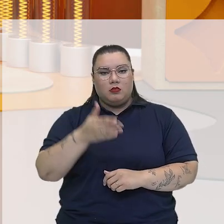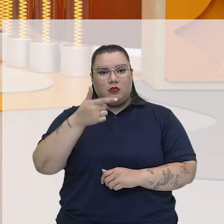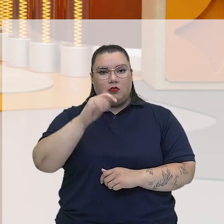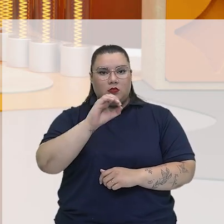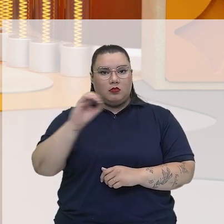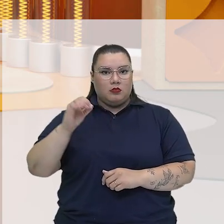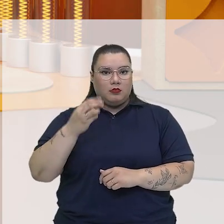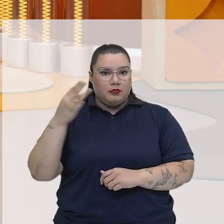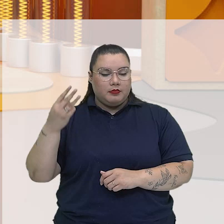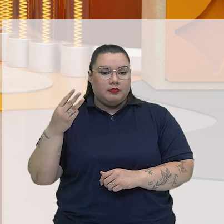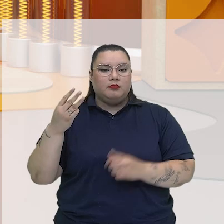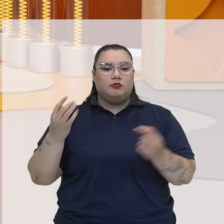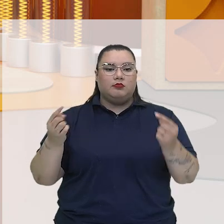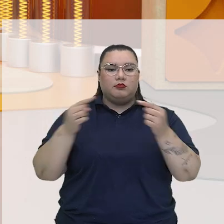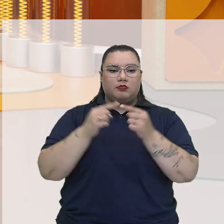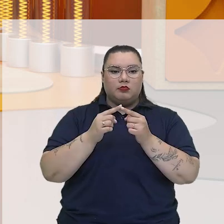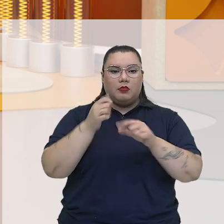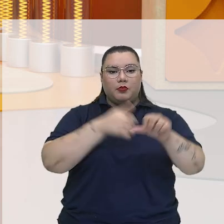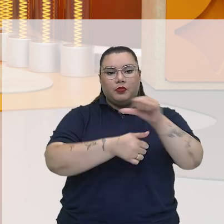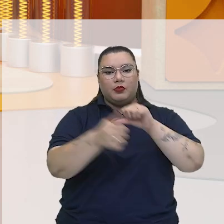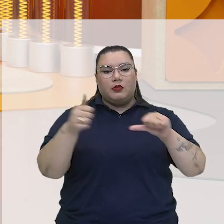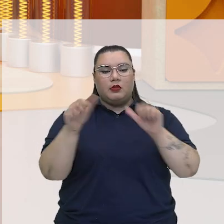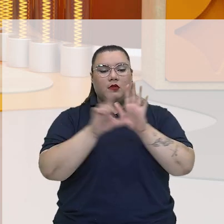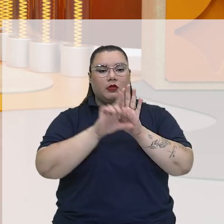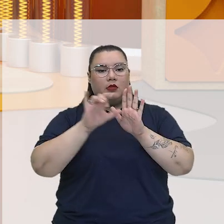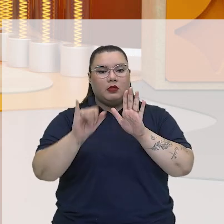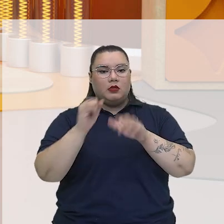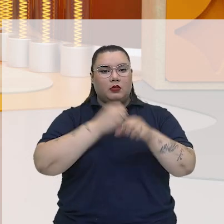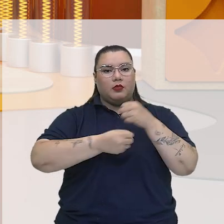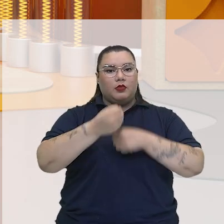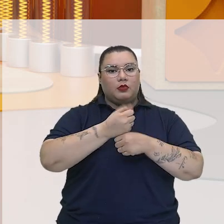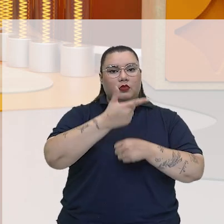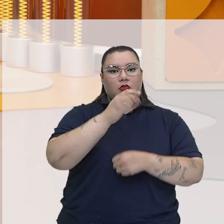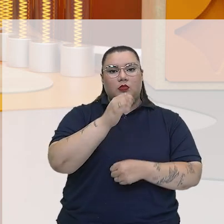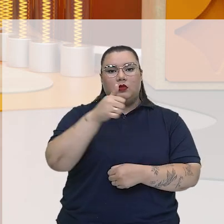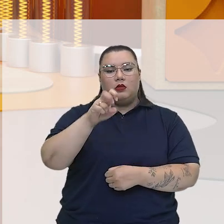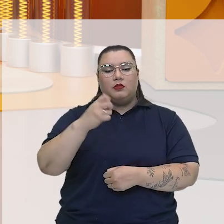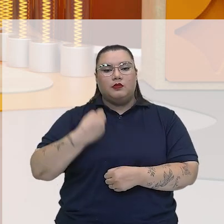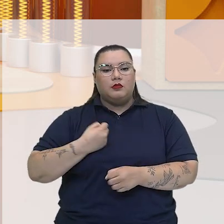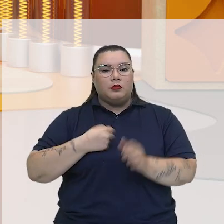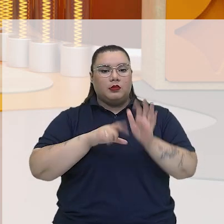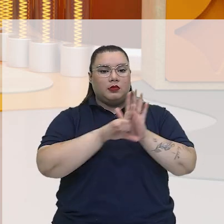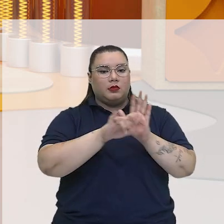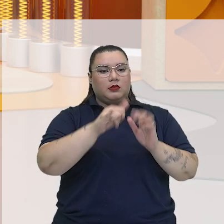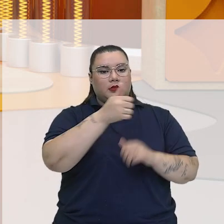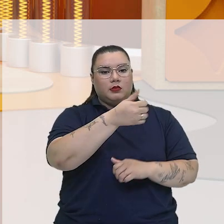10.779 de 2003, e ela foi alterada em 2015 pela Lei